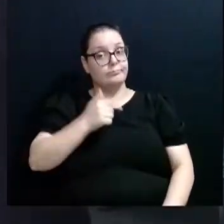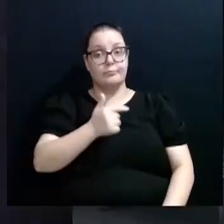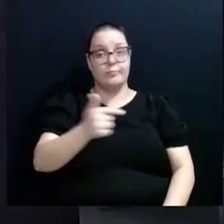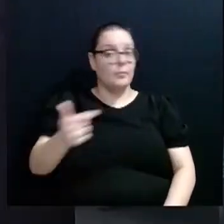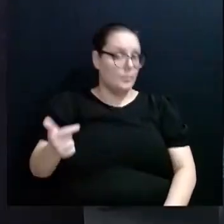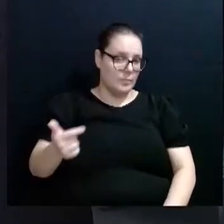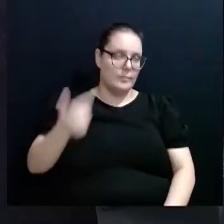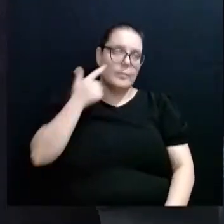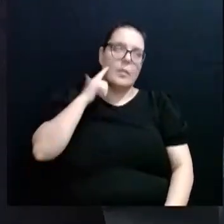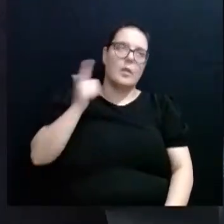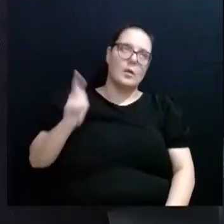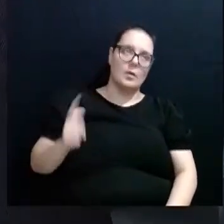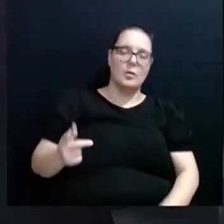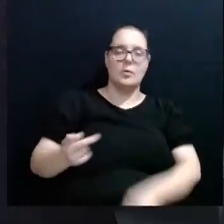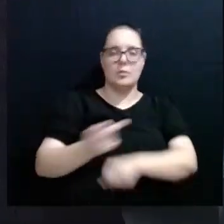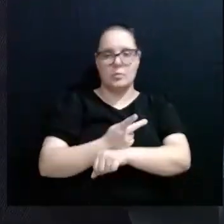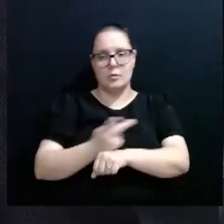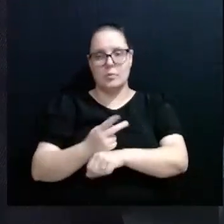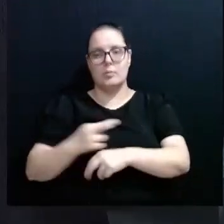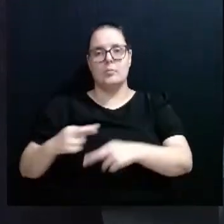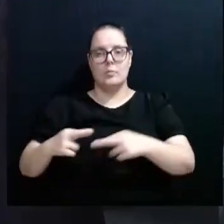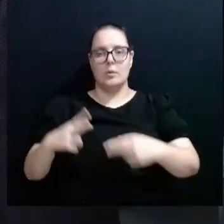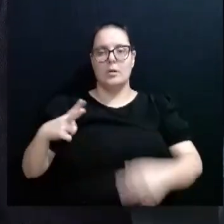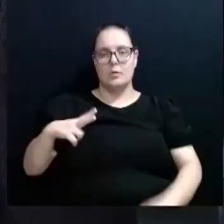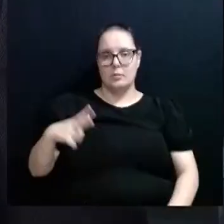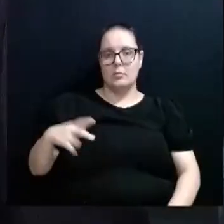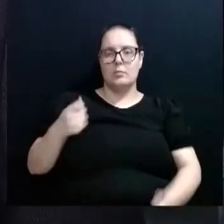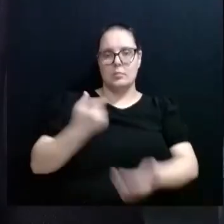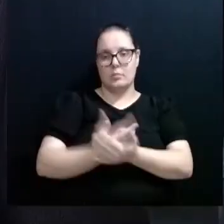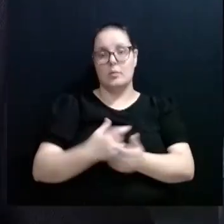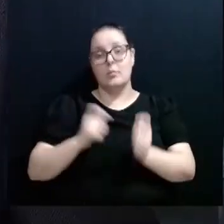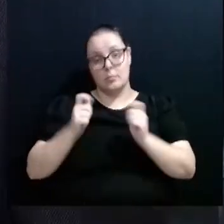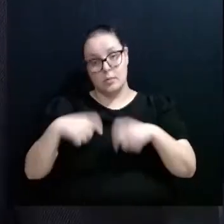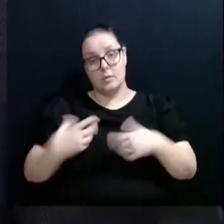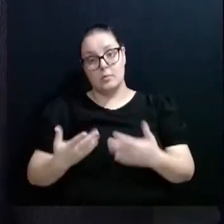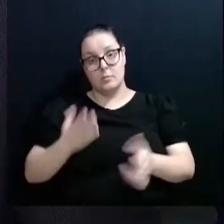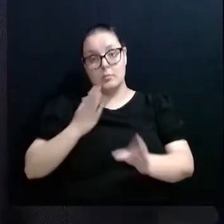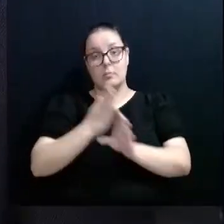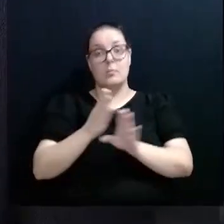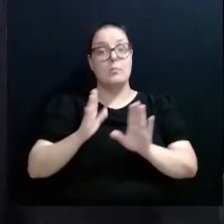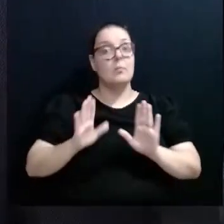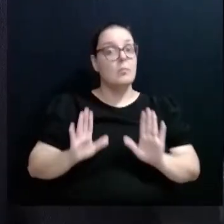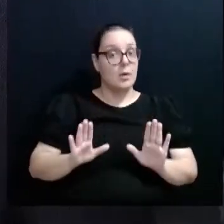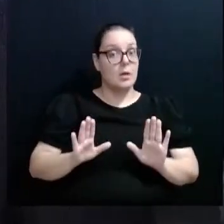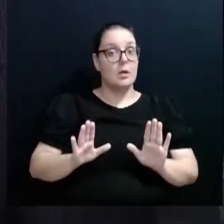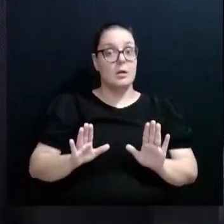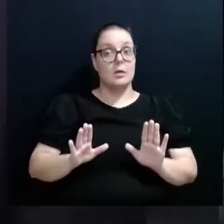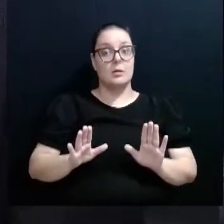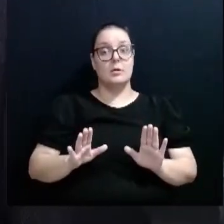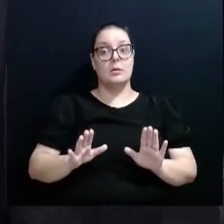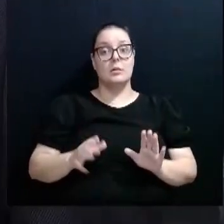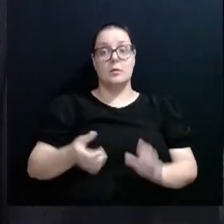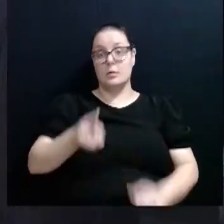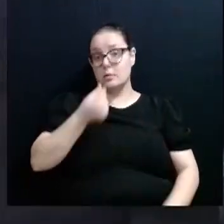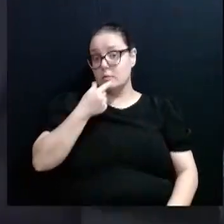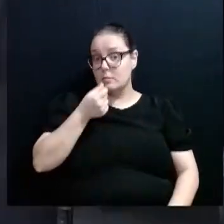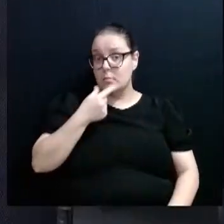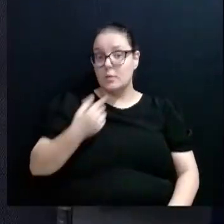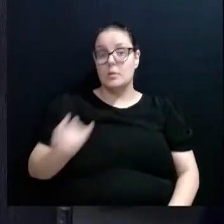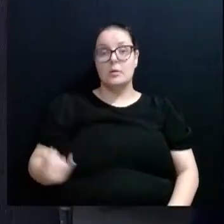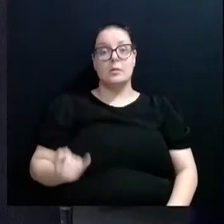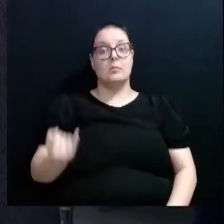ele procurar numa rede privada para comprar, possivelmente ele encontre, mas são listas de medicamentos essenciais que